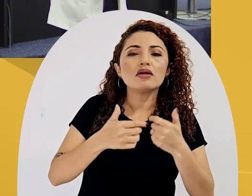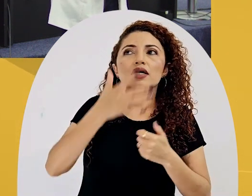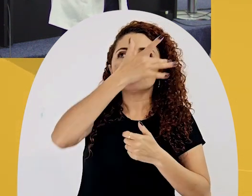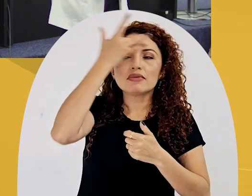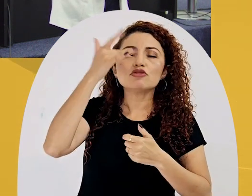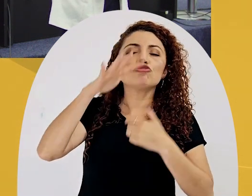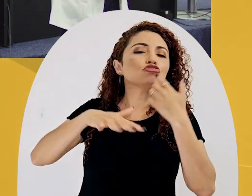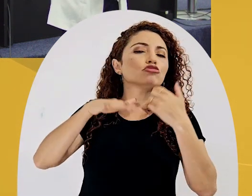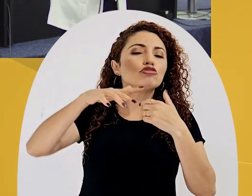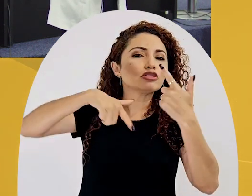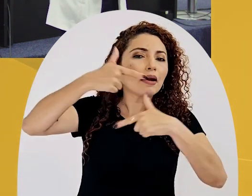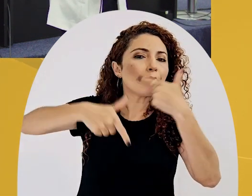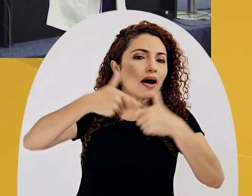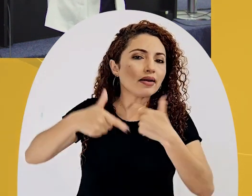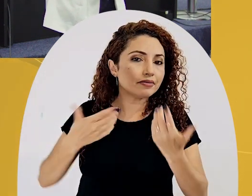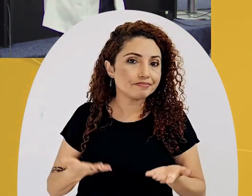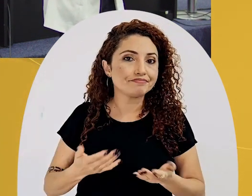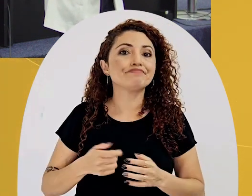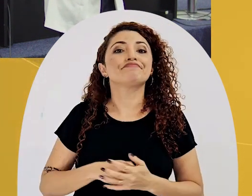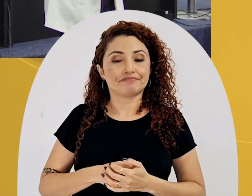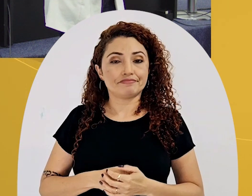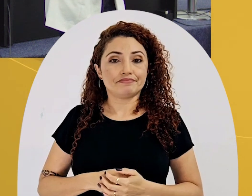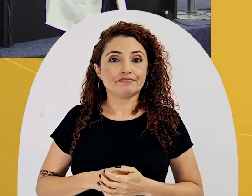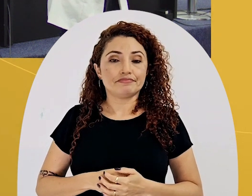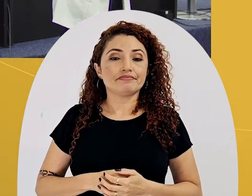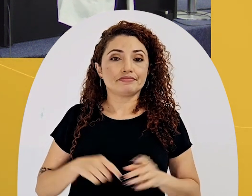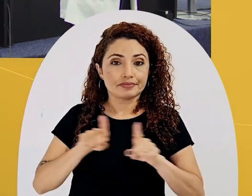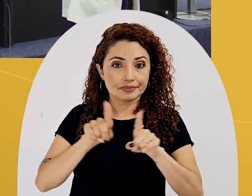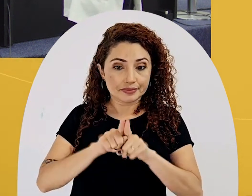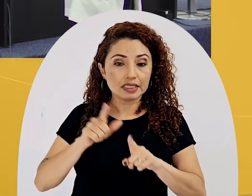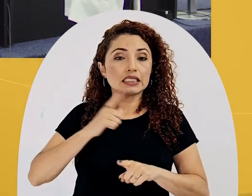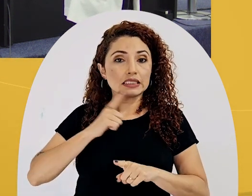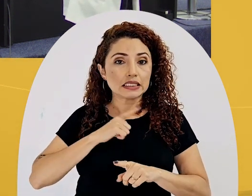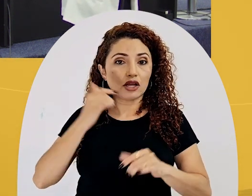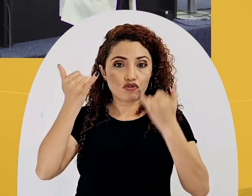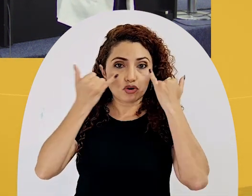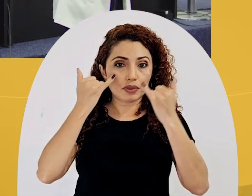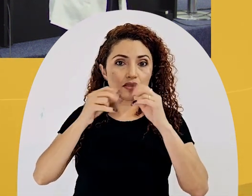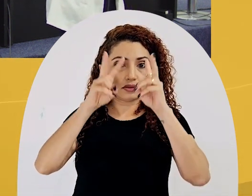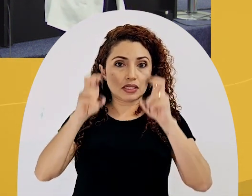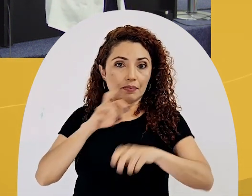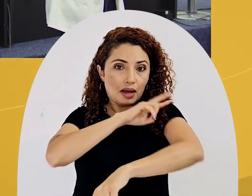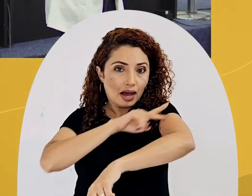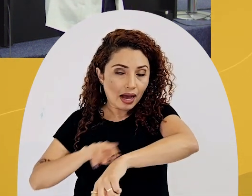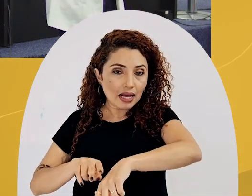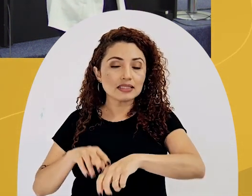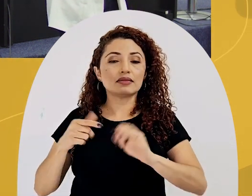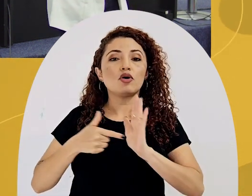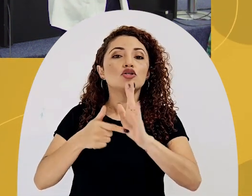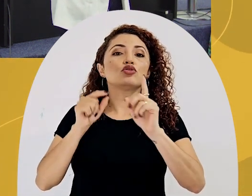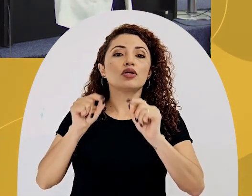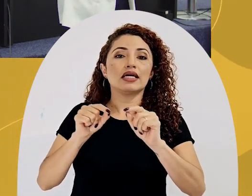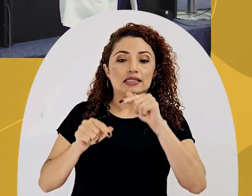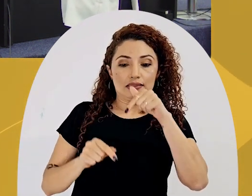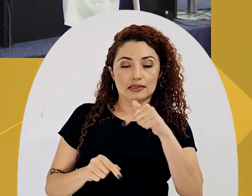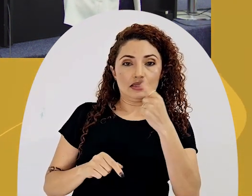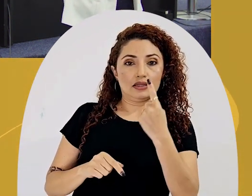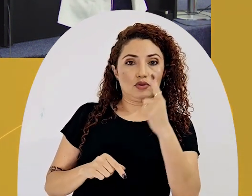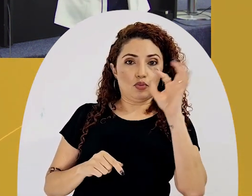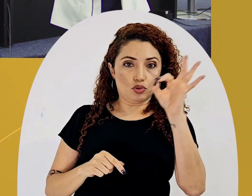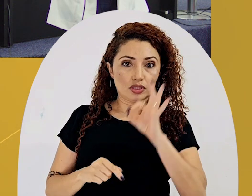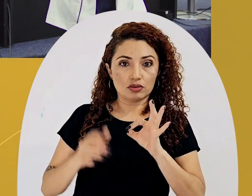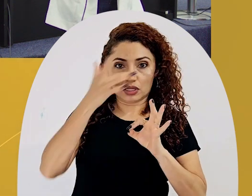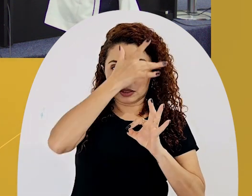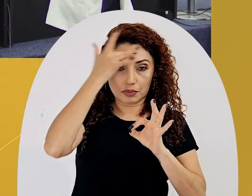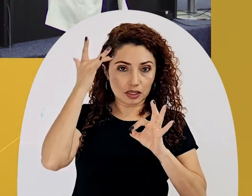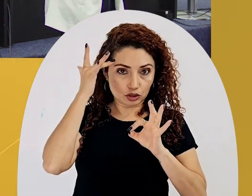dado sobre raça. A gente tem dados do censo que 71% das pessoas em Santo André se autodeclaram brancas, que